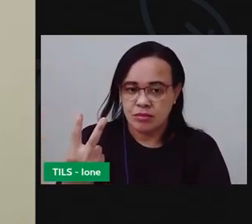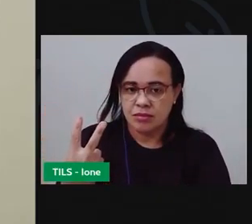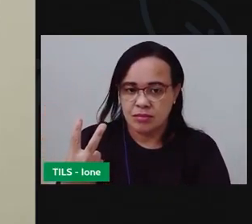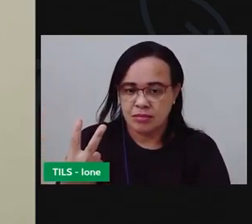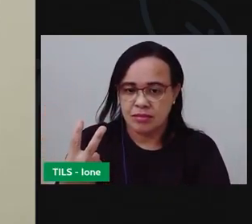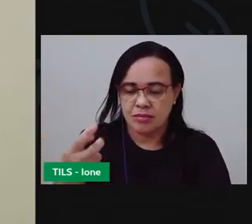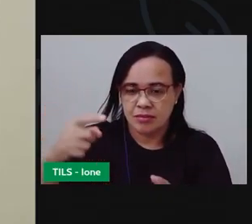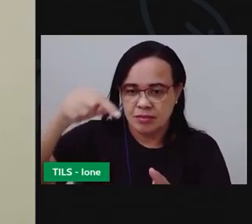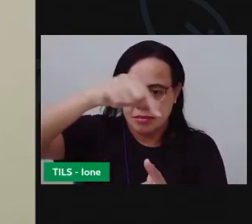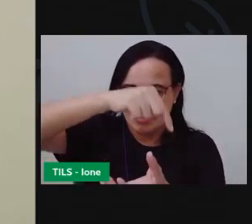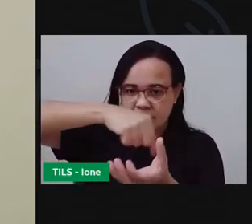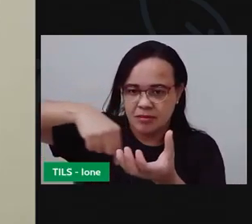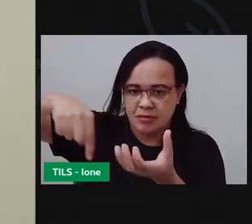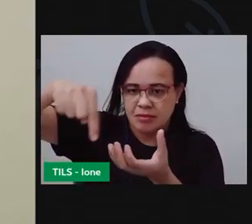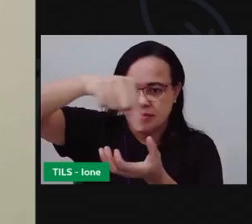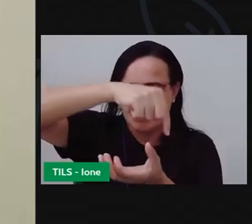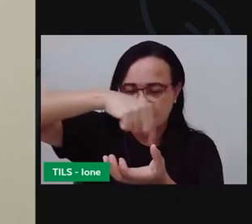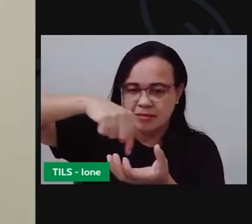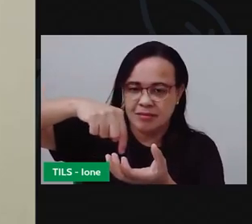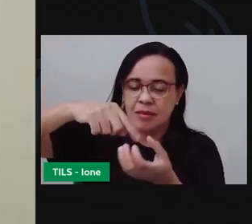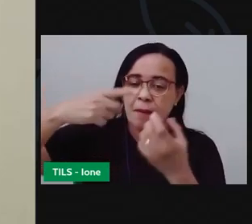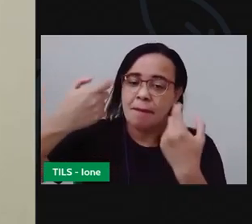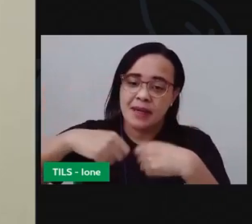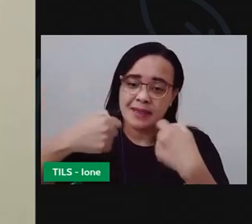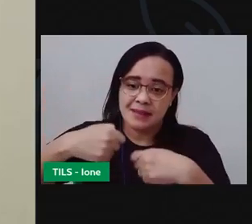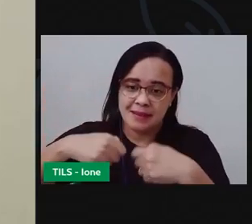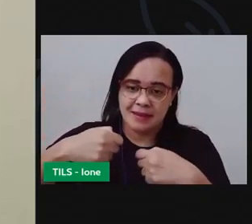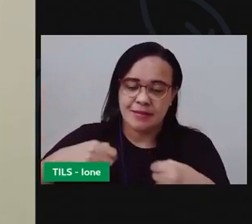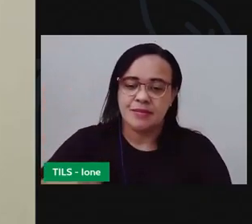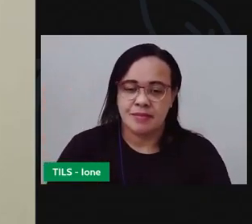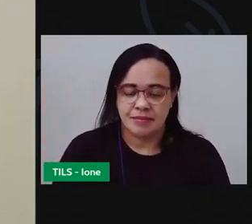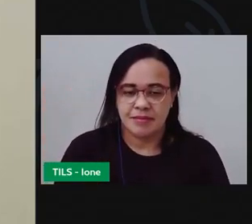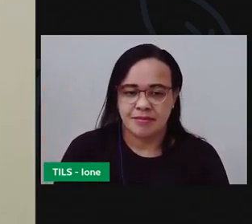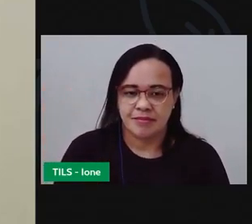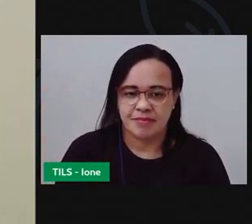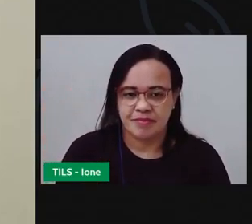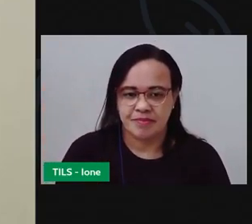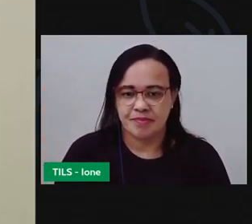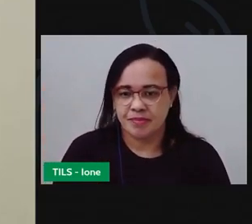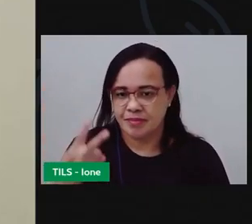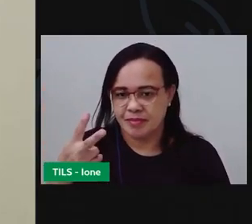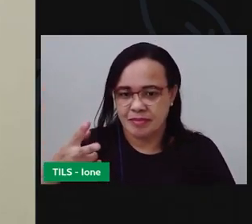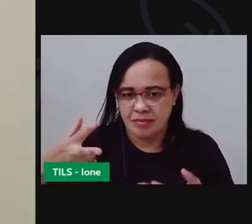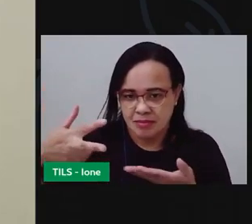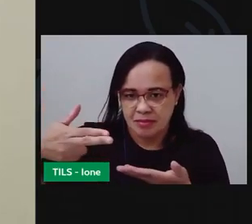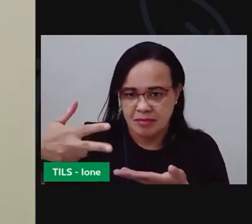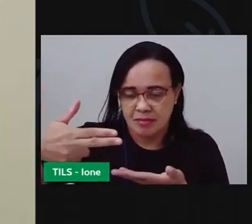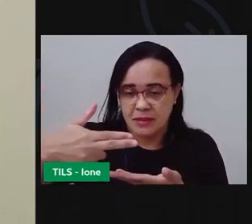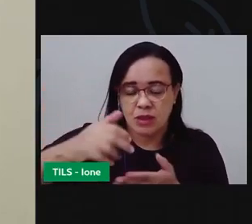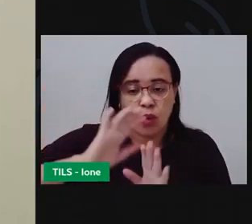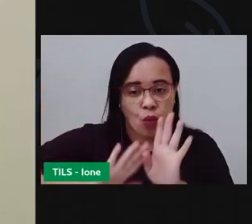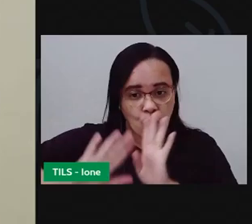duas tiras para produzir as argolas. Faço o mesmo processo. Viro ela aqui.